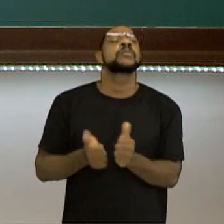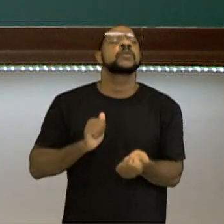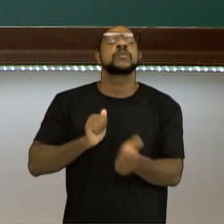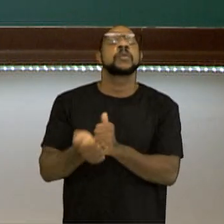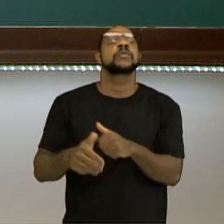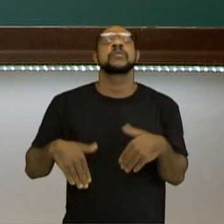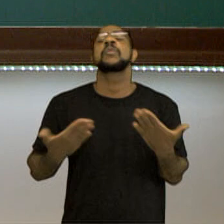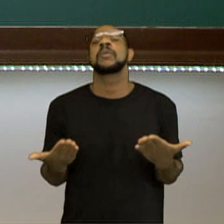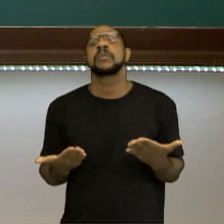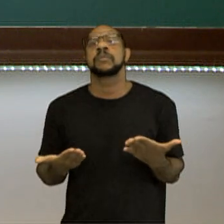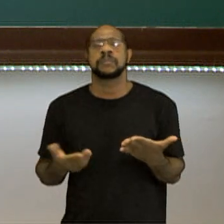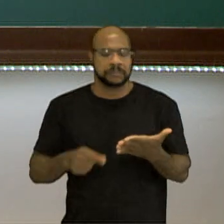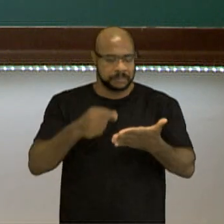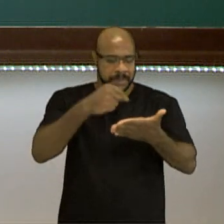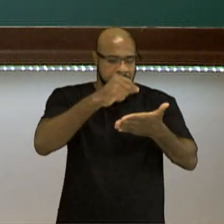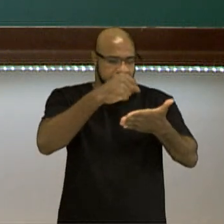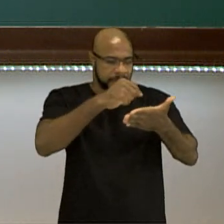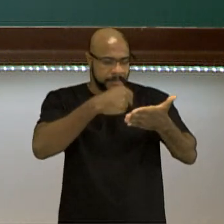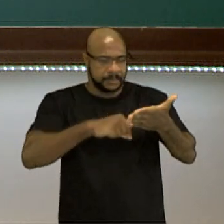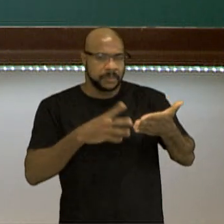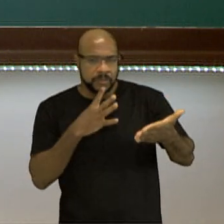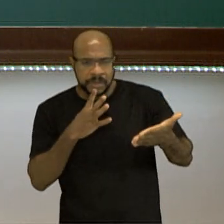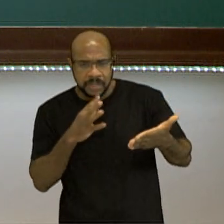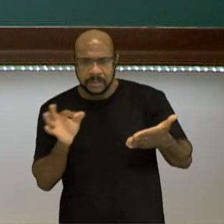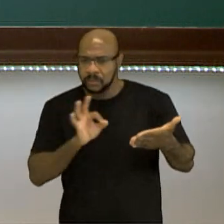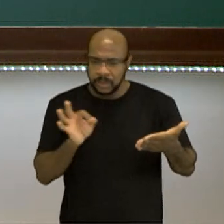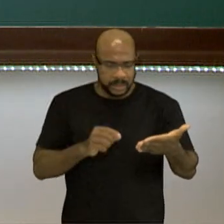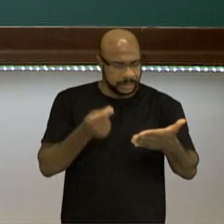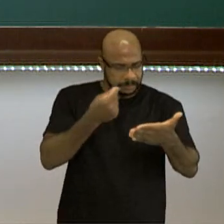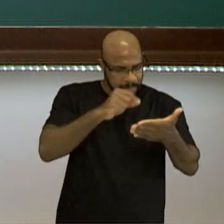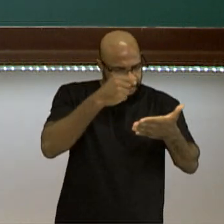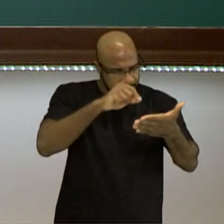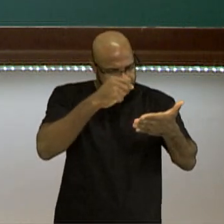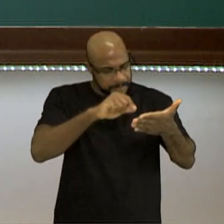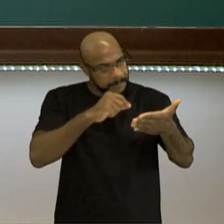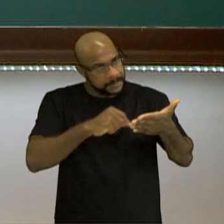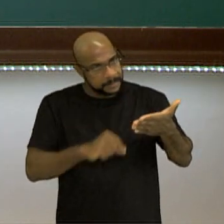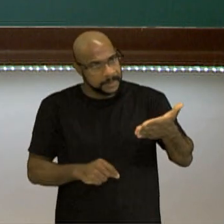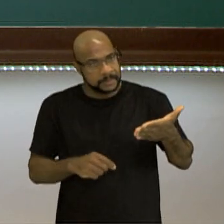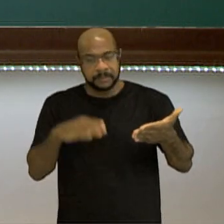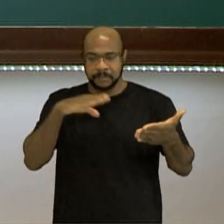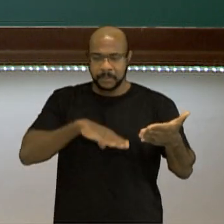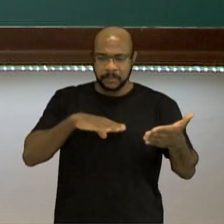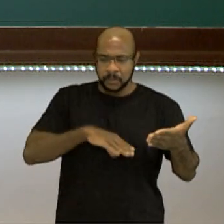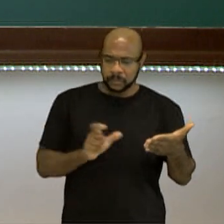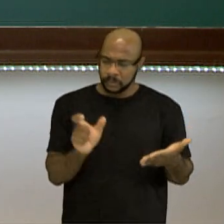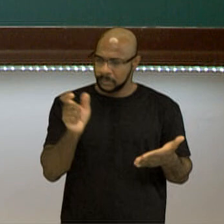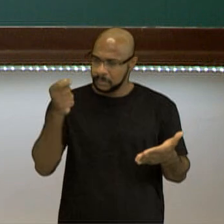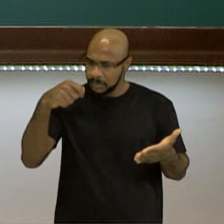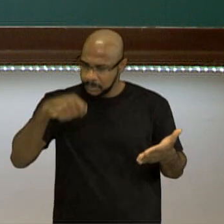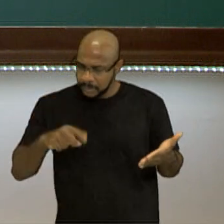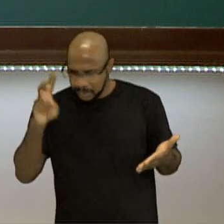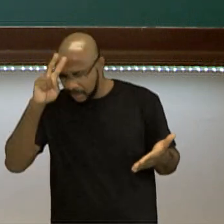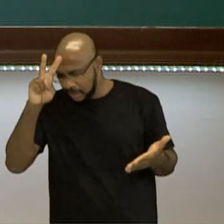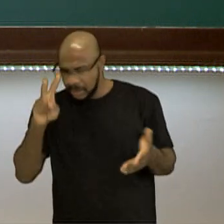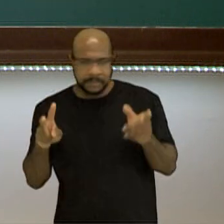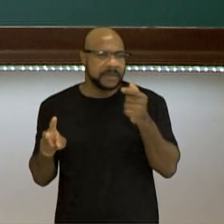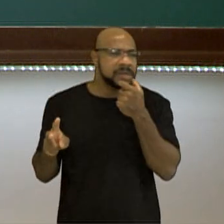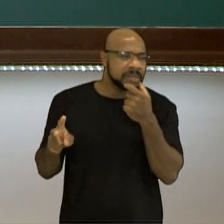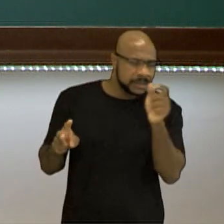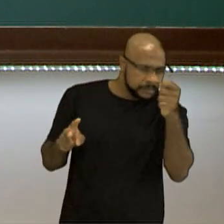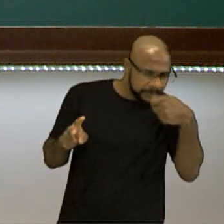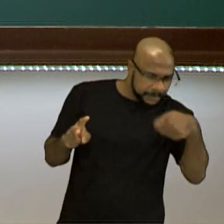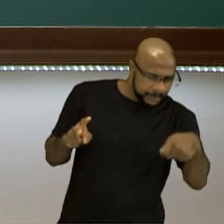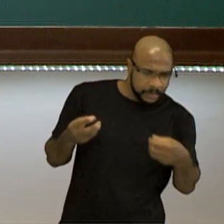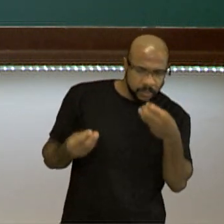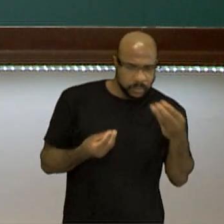lista. Conhece? Ótimo. Não conhece? Coloca na sua lista. Escreve em português. Lembra como que é em inglês? Faz vice-versa e